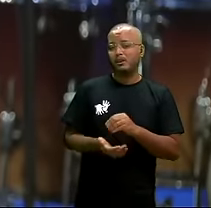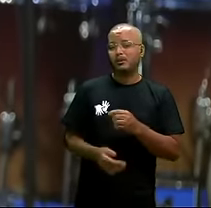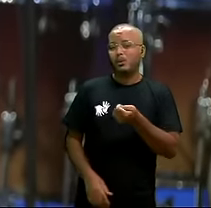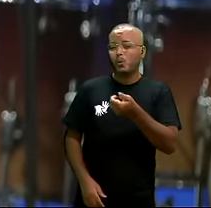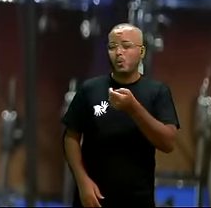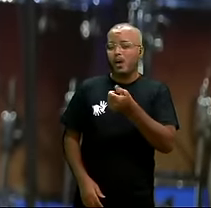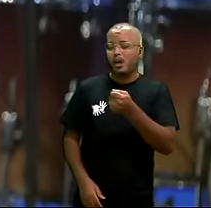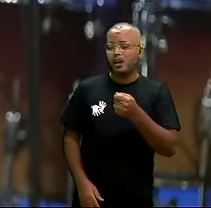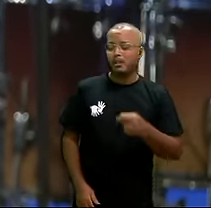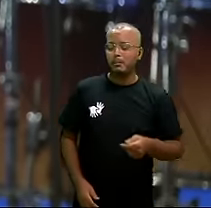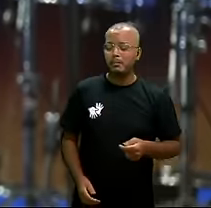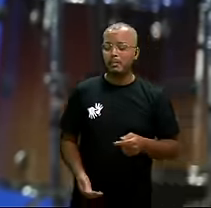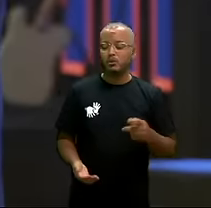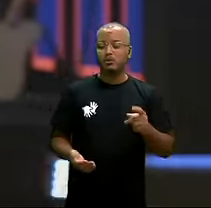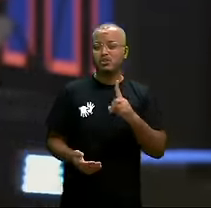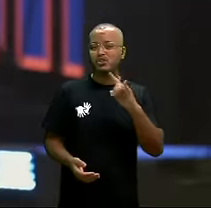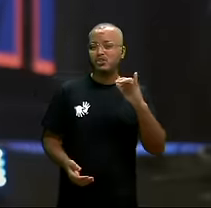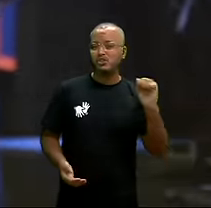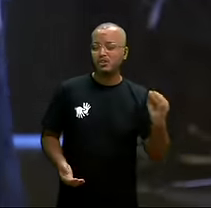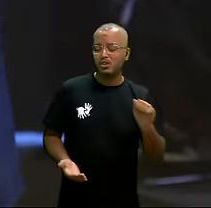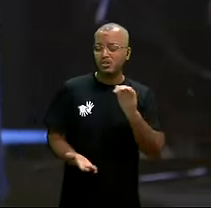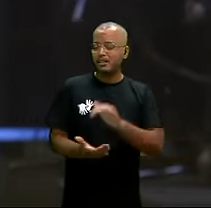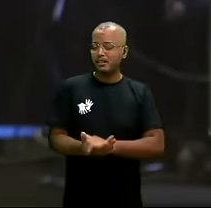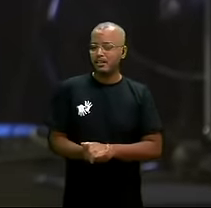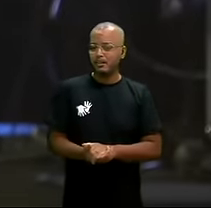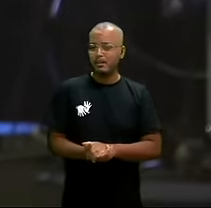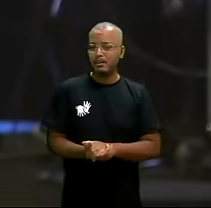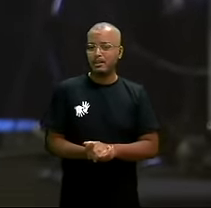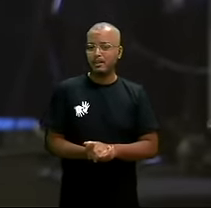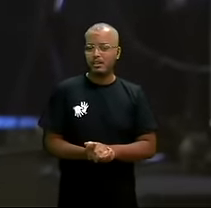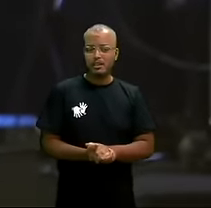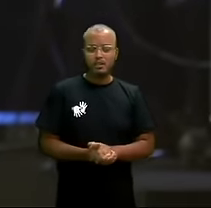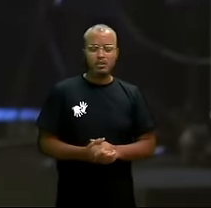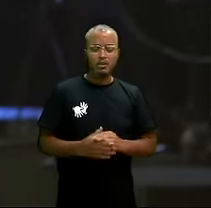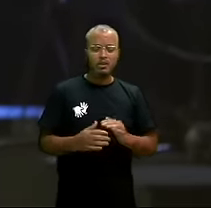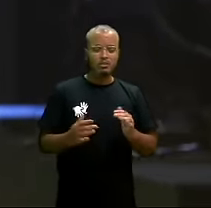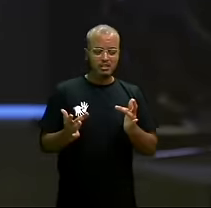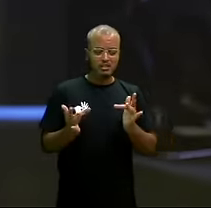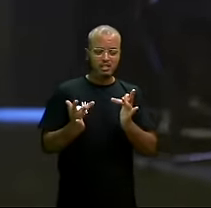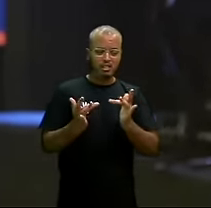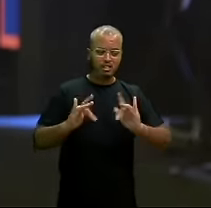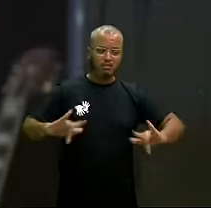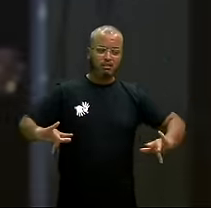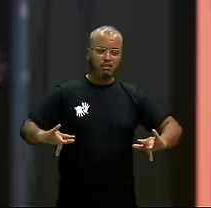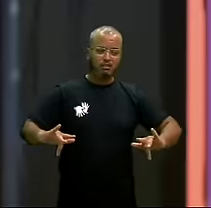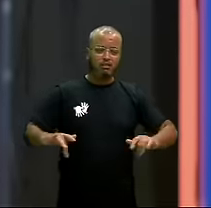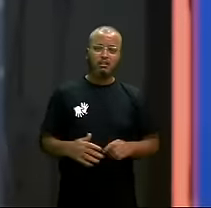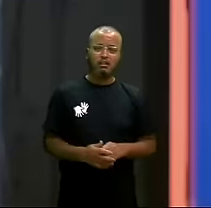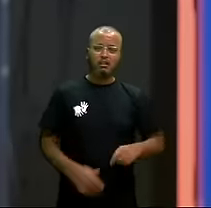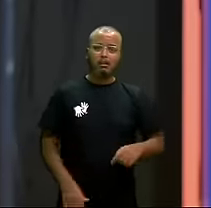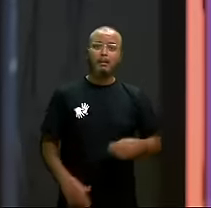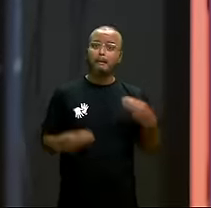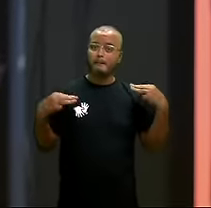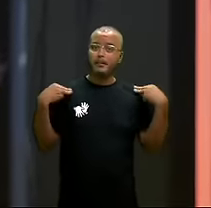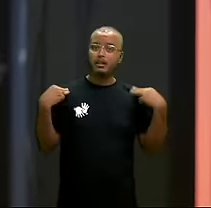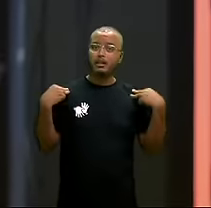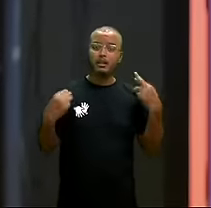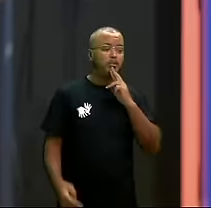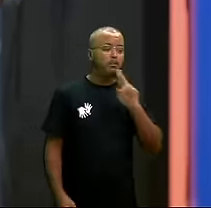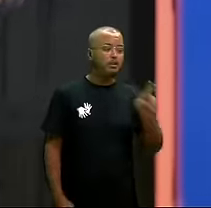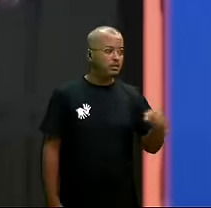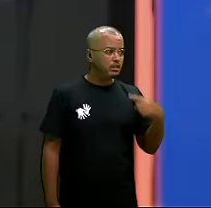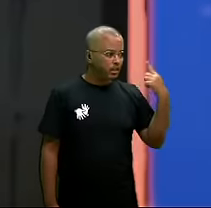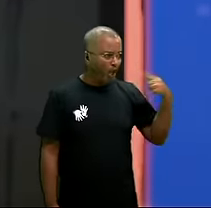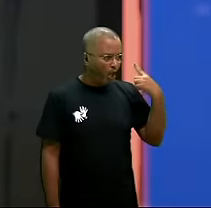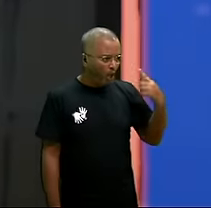O garoto de São Gonçalo quase jogando a toalha. Aí ela, você tá louco? Você é o homem da minha vida.